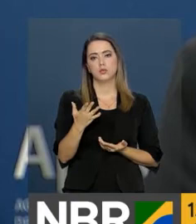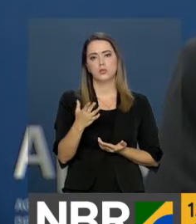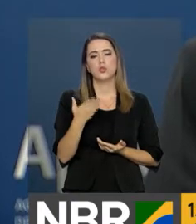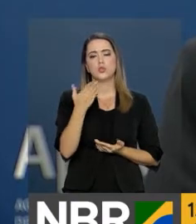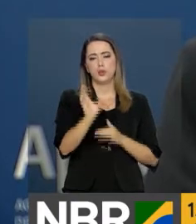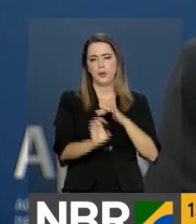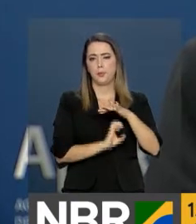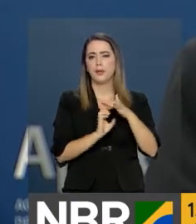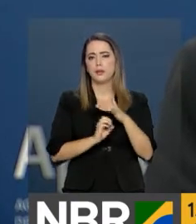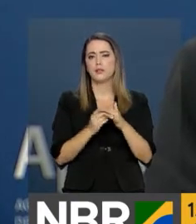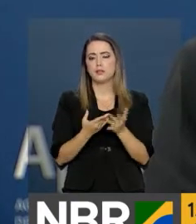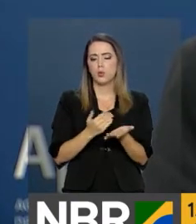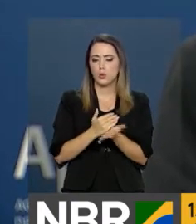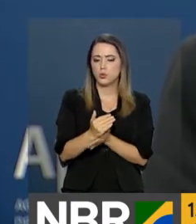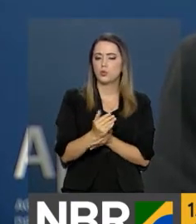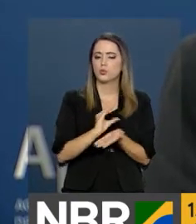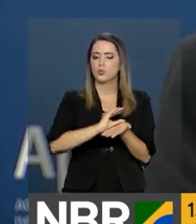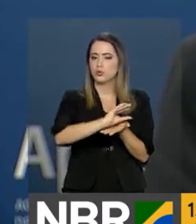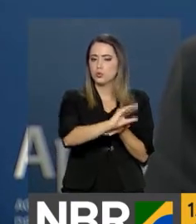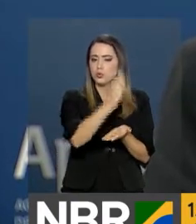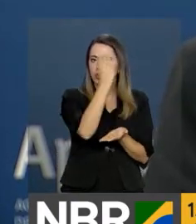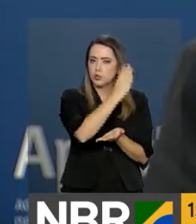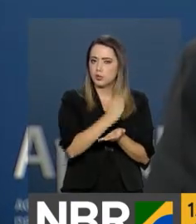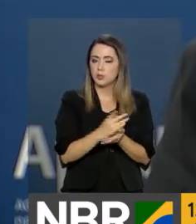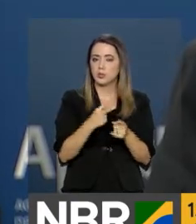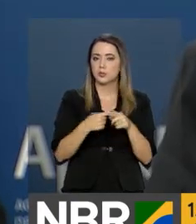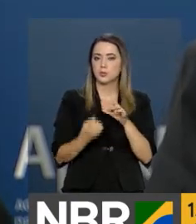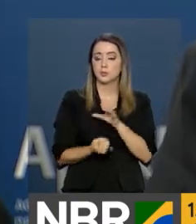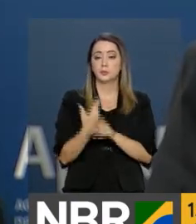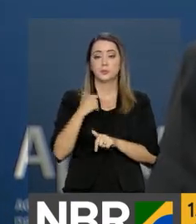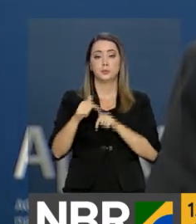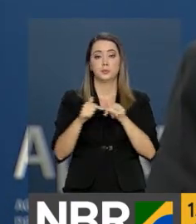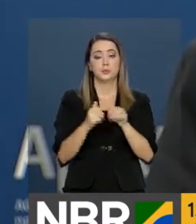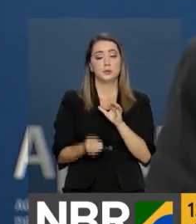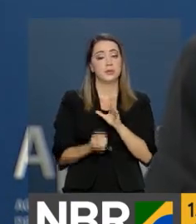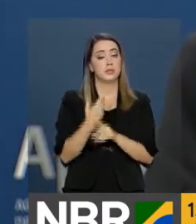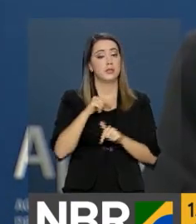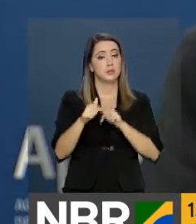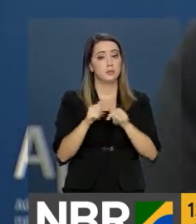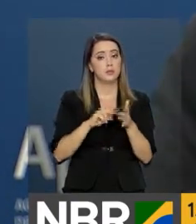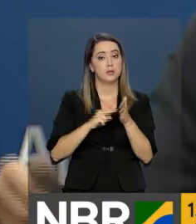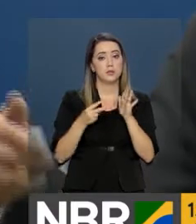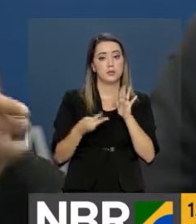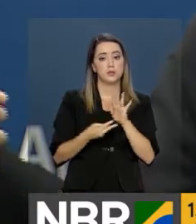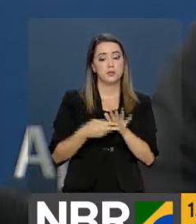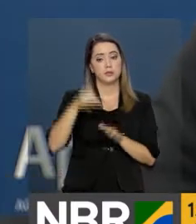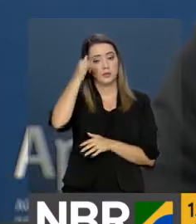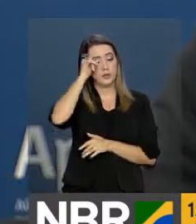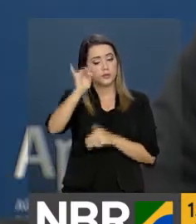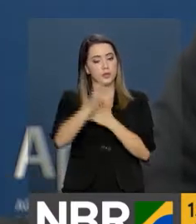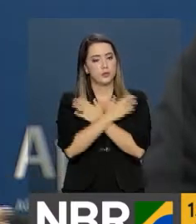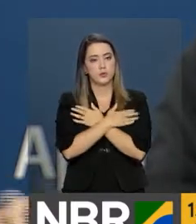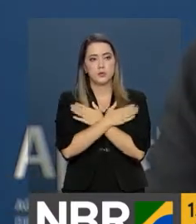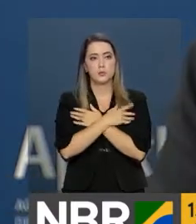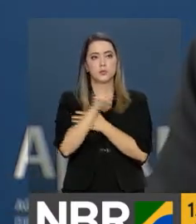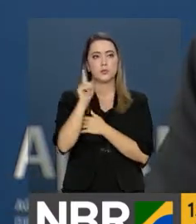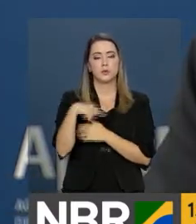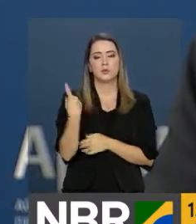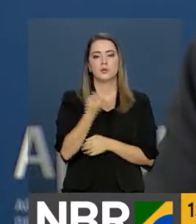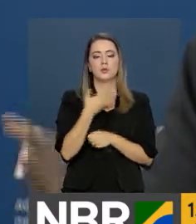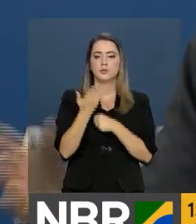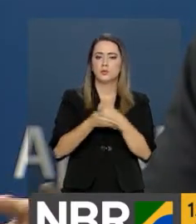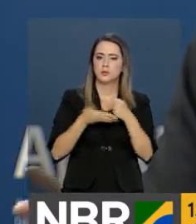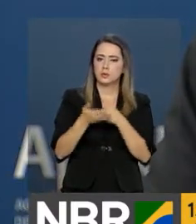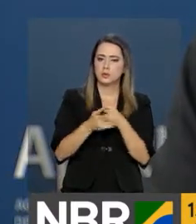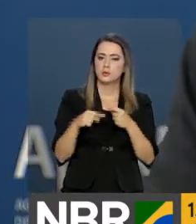Siemens continue a investir no Brasil, porque isto gera emprego. E gerar emprego significa combate ao desemprego, que é uma das linhas